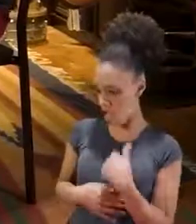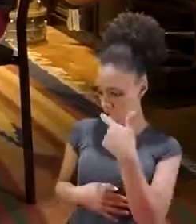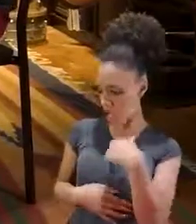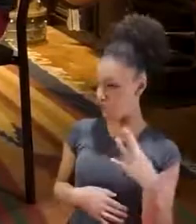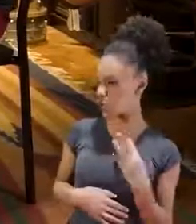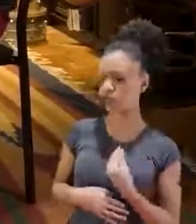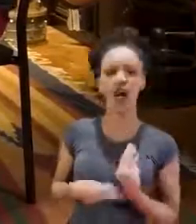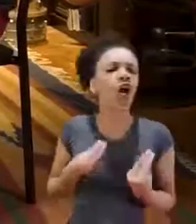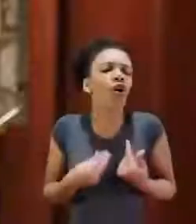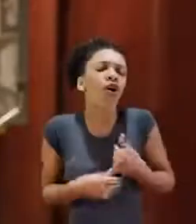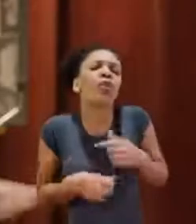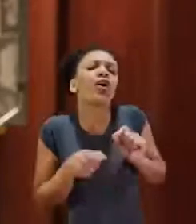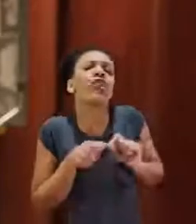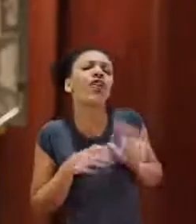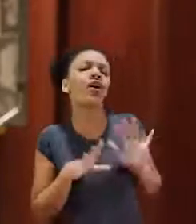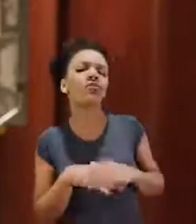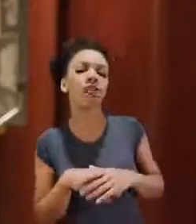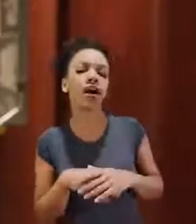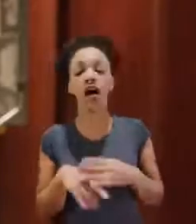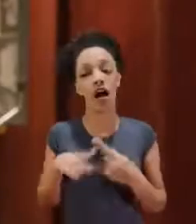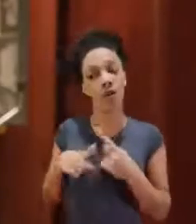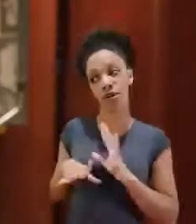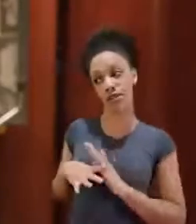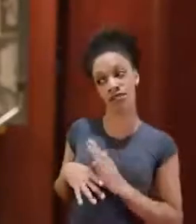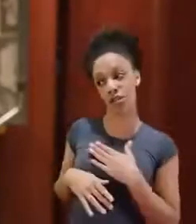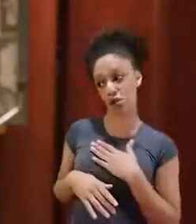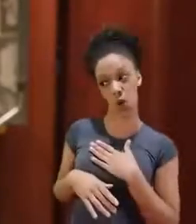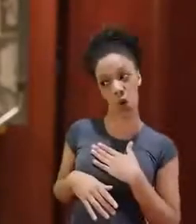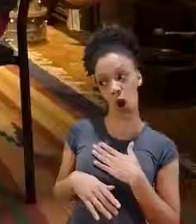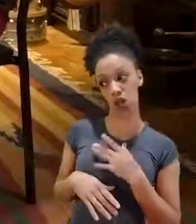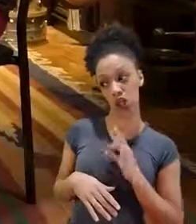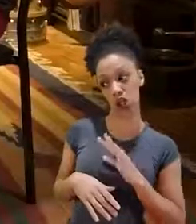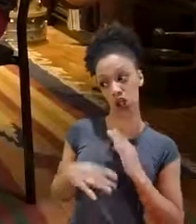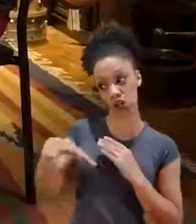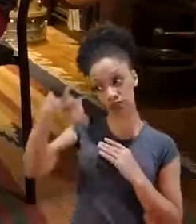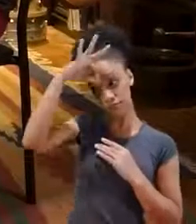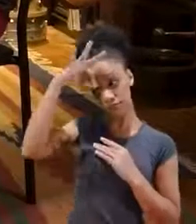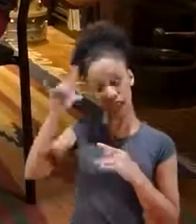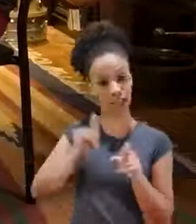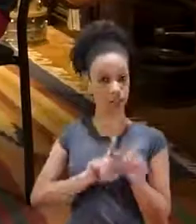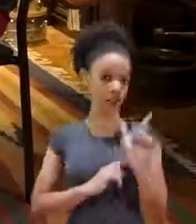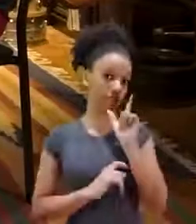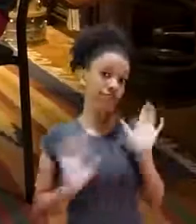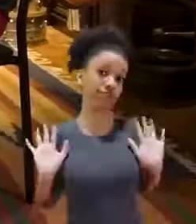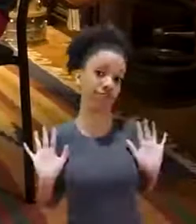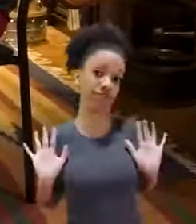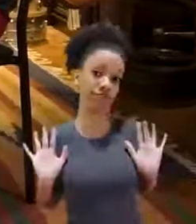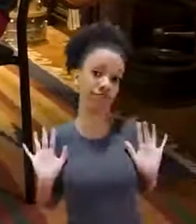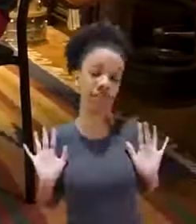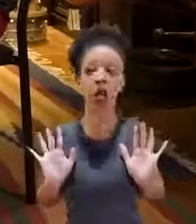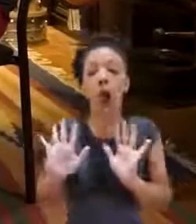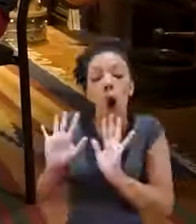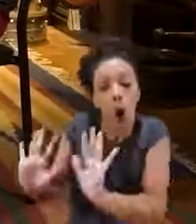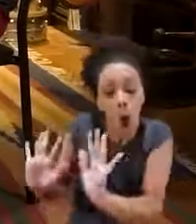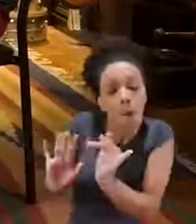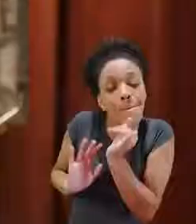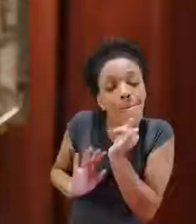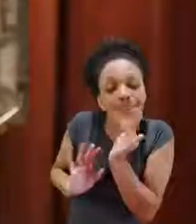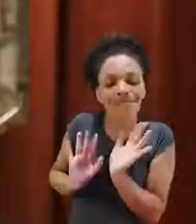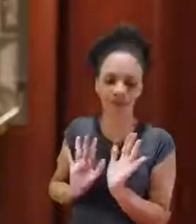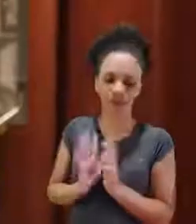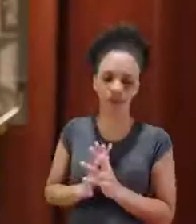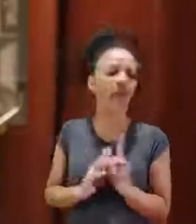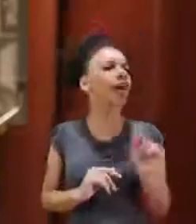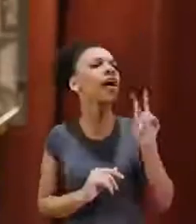eu sou trans E aí como é que eu faço é porque na verdade você não gosta só de você tá né não tomar tô tentando um carro sopão aqui tá bom do